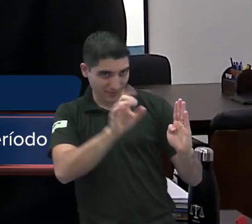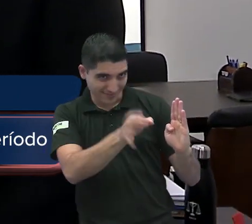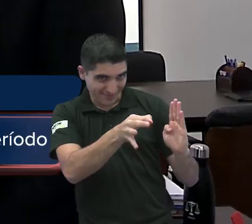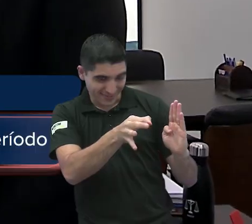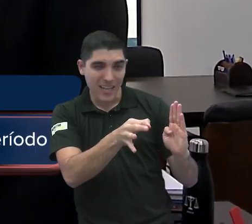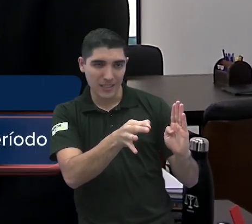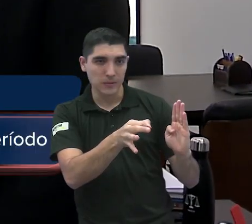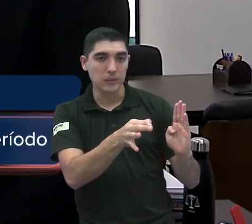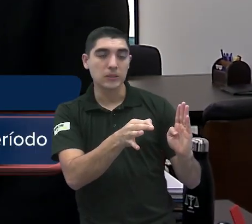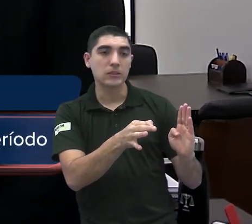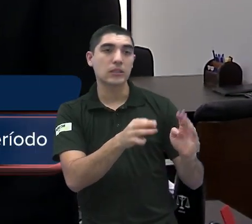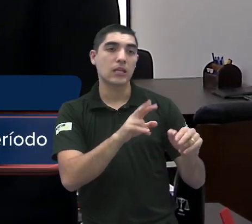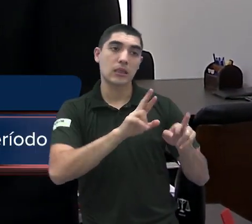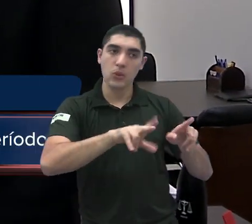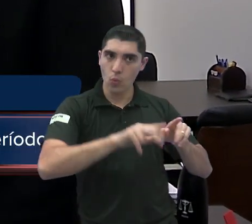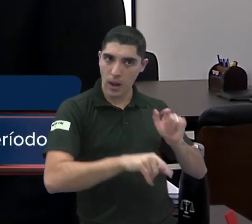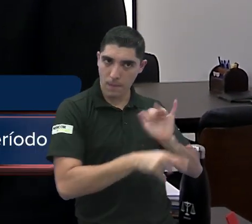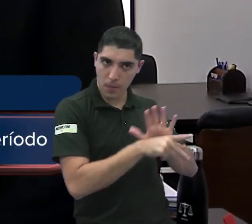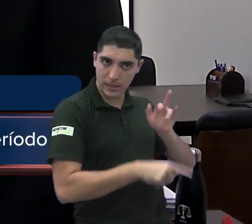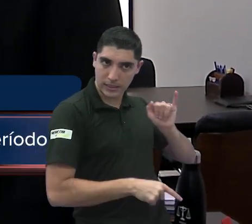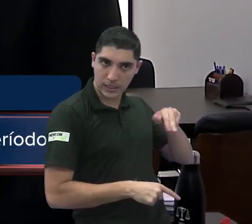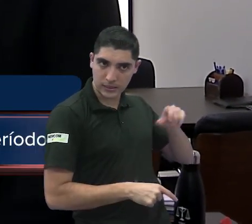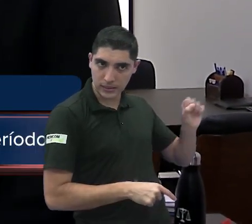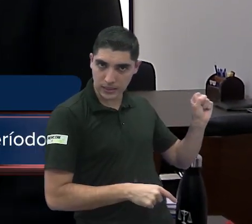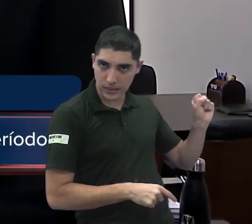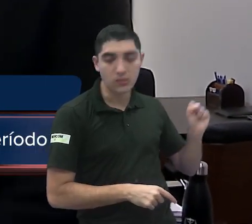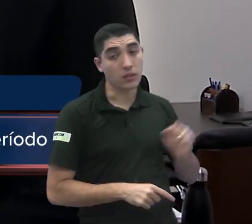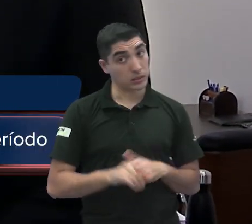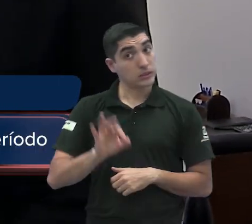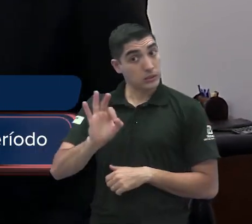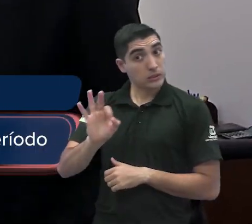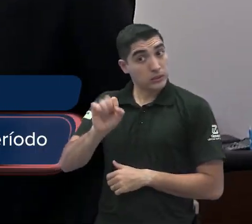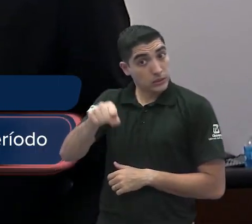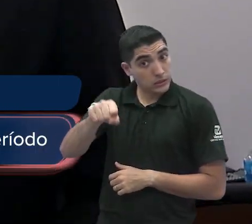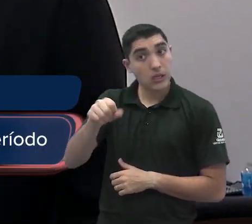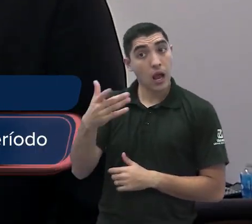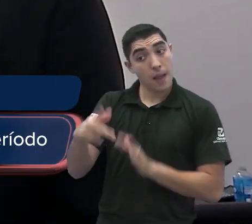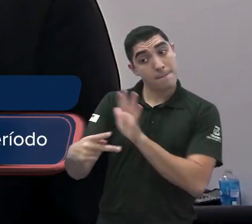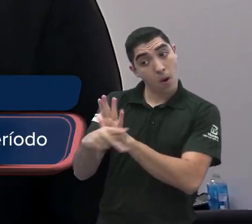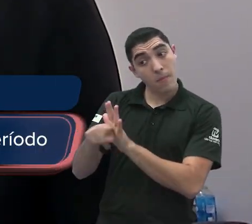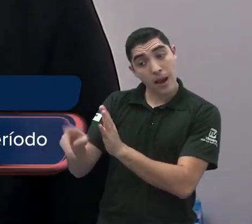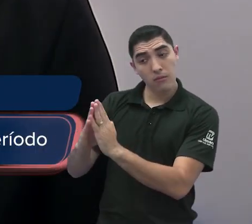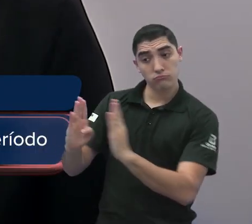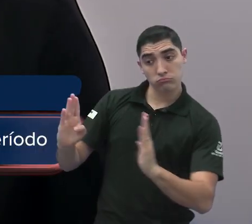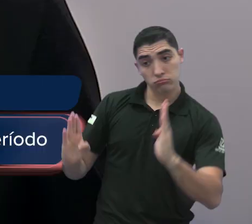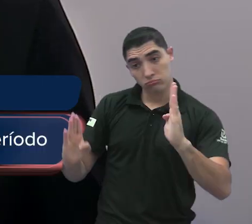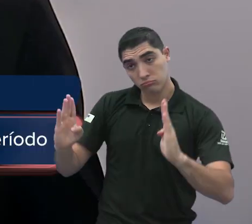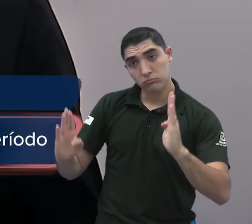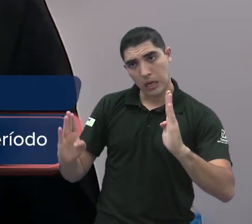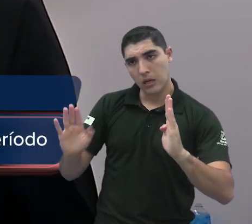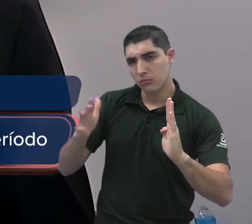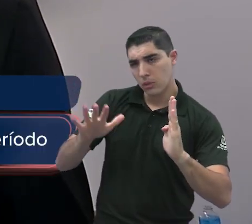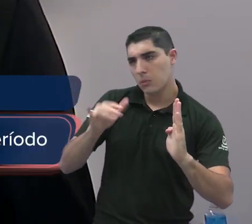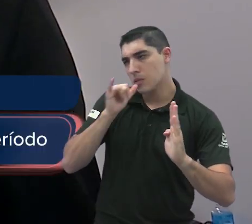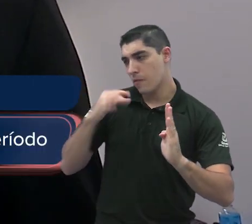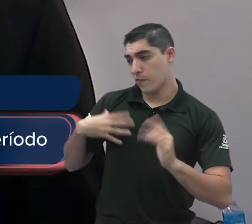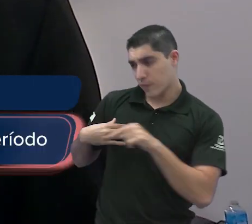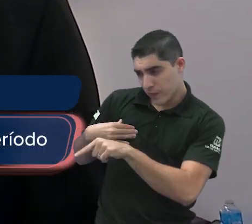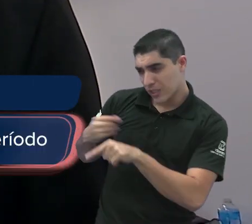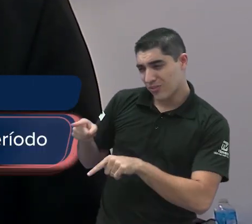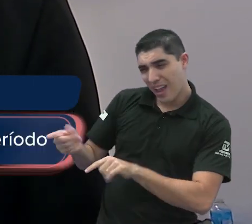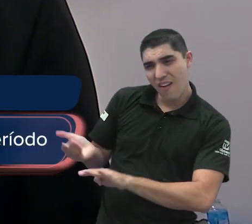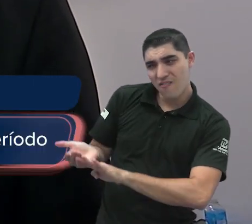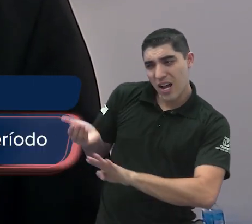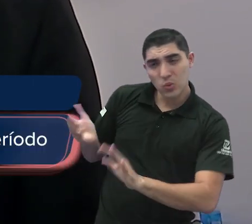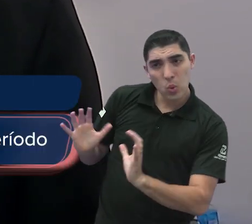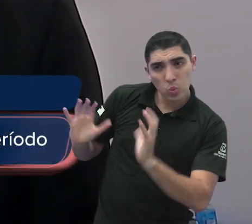do afastamento já por meio do INSS. Isso, exato. Aí nós estamos falando de uma demanda que seria o afastamento ali do filho,